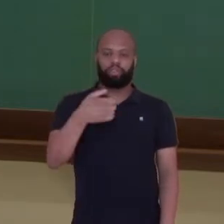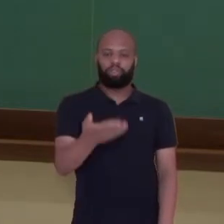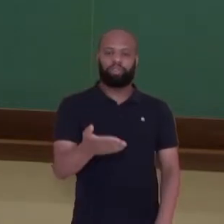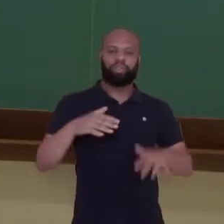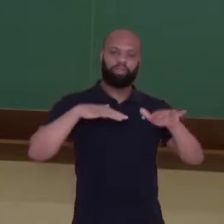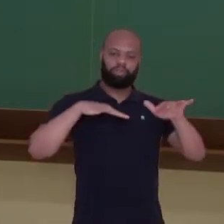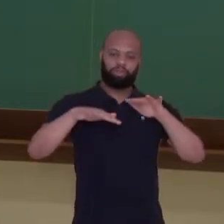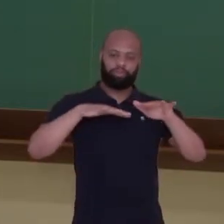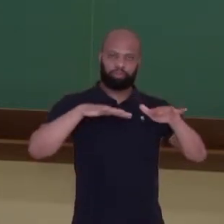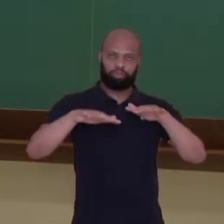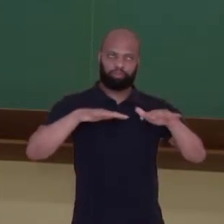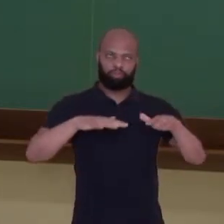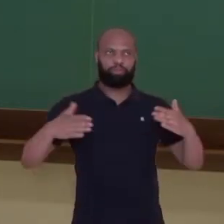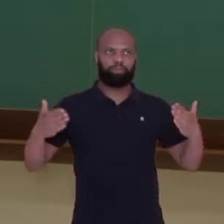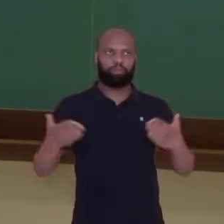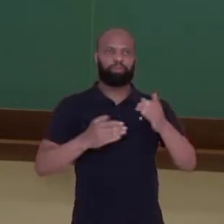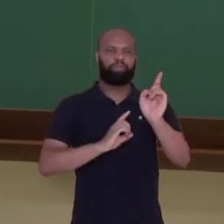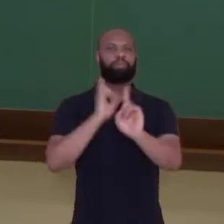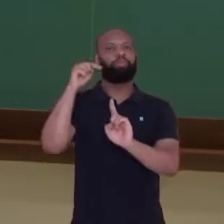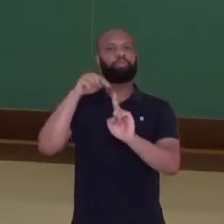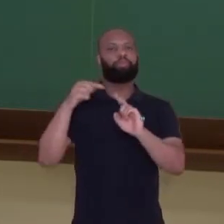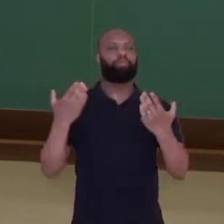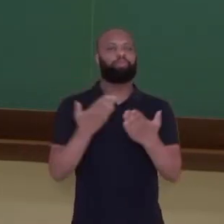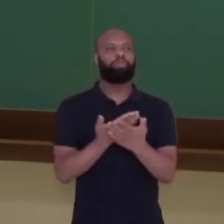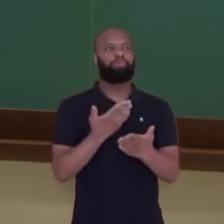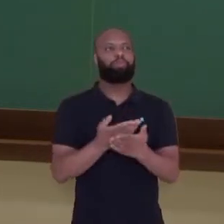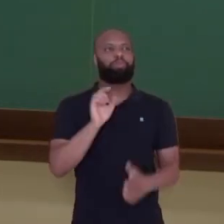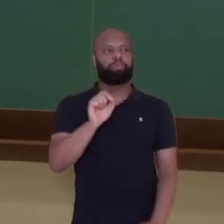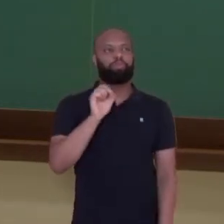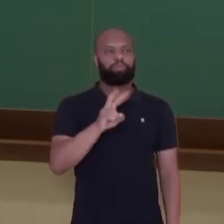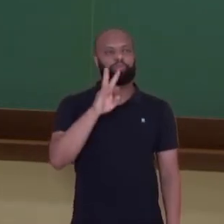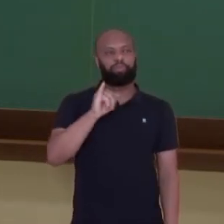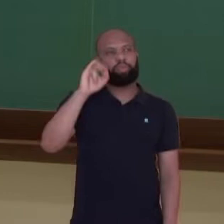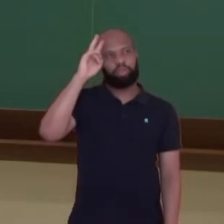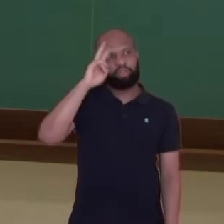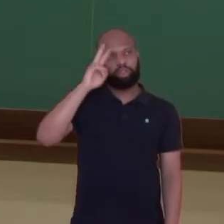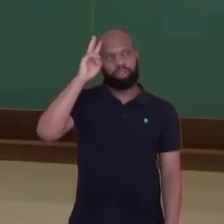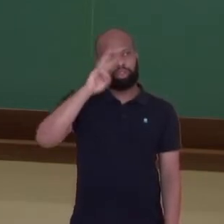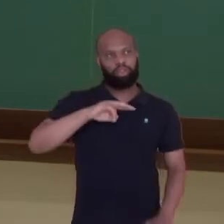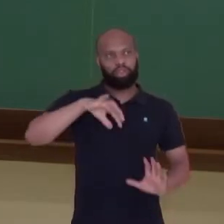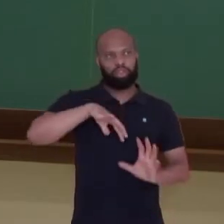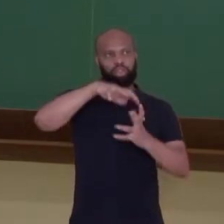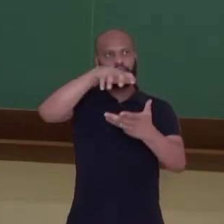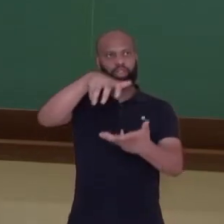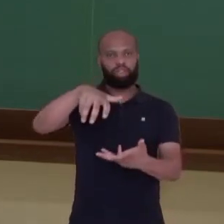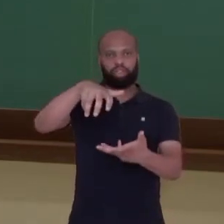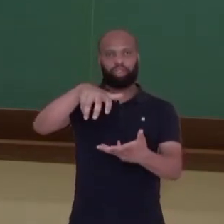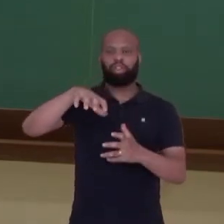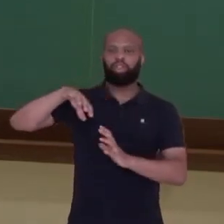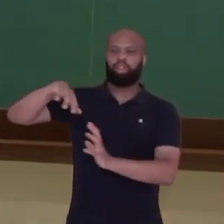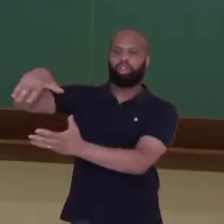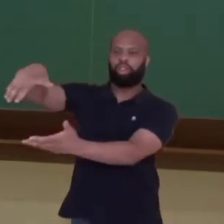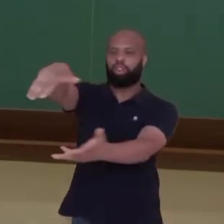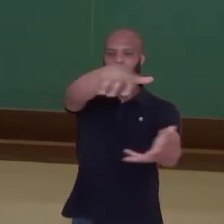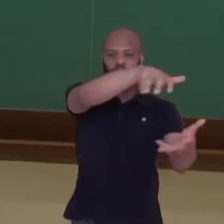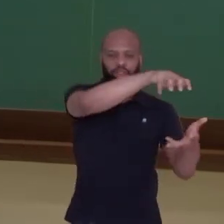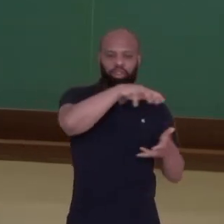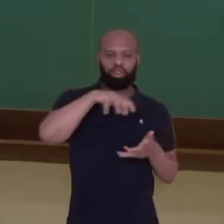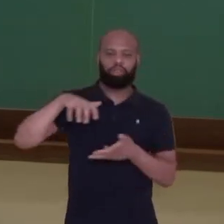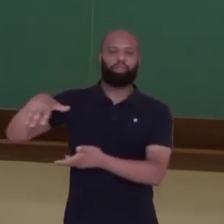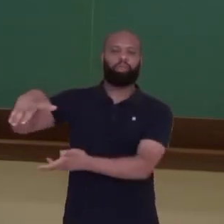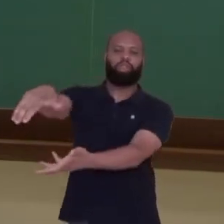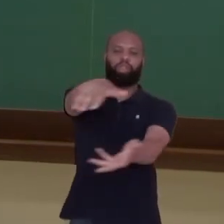movimento. Então, os objetivos da aula, quais são? Relembrar que a Terra está em movimento no